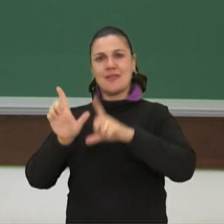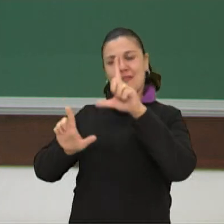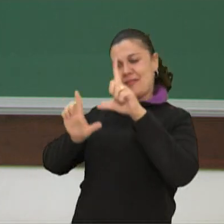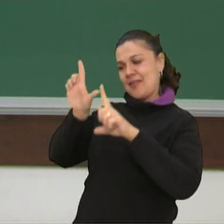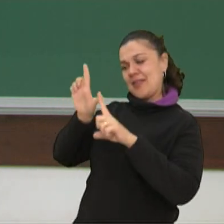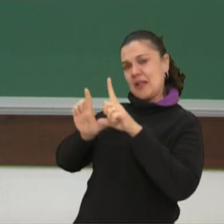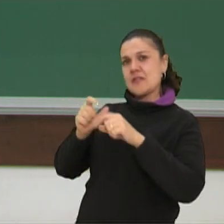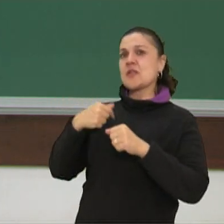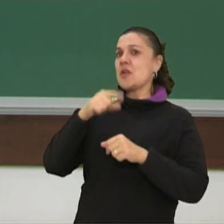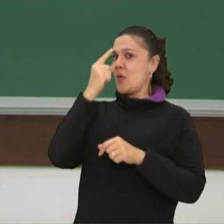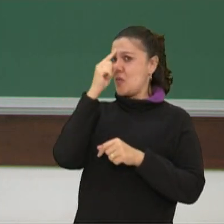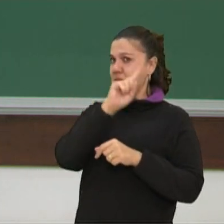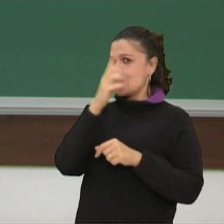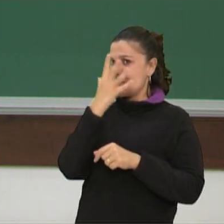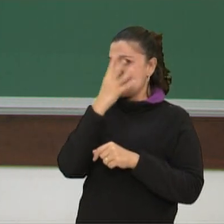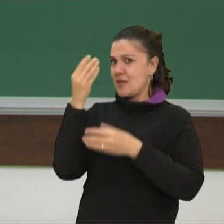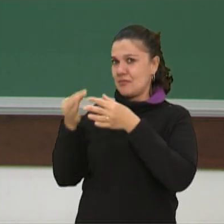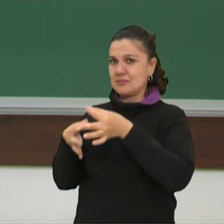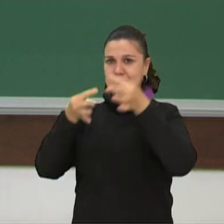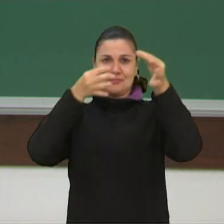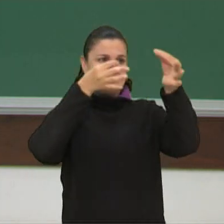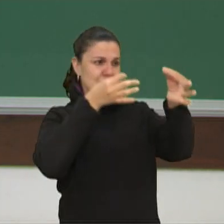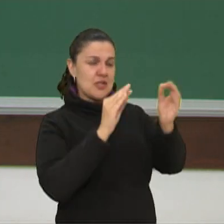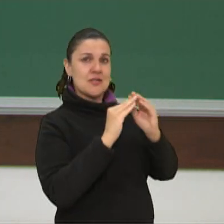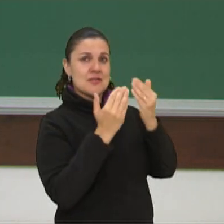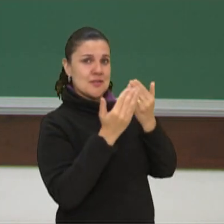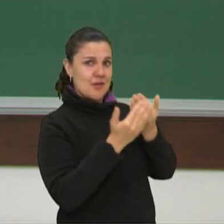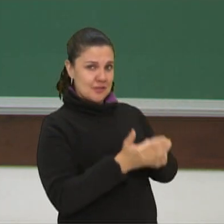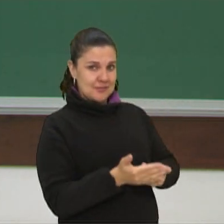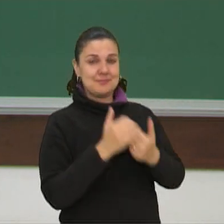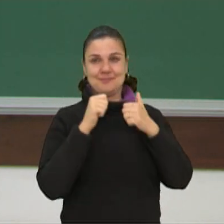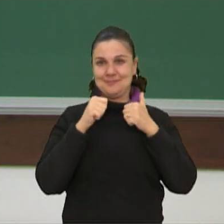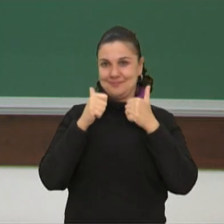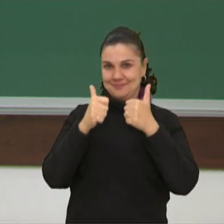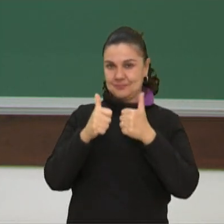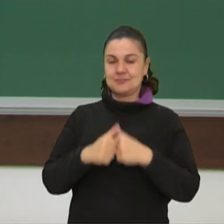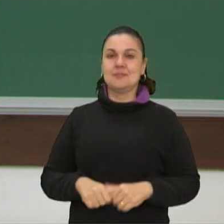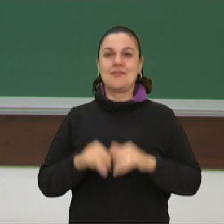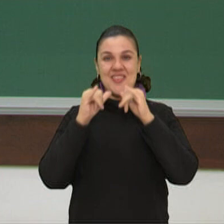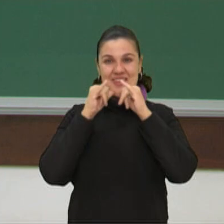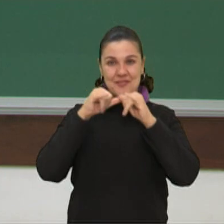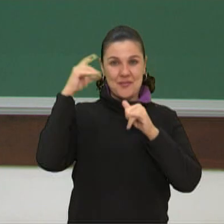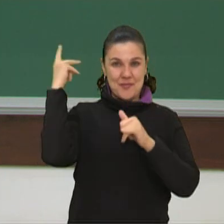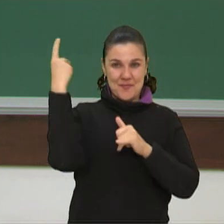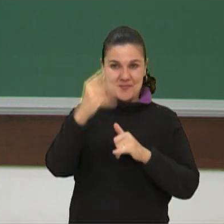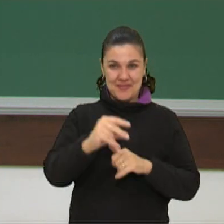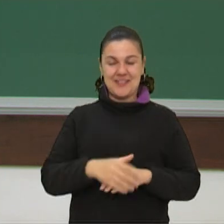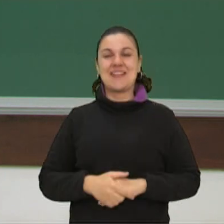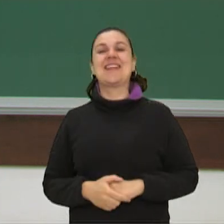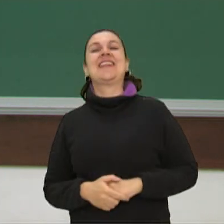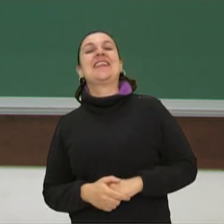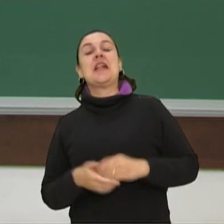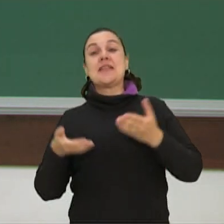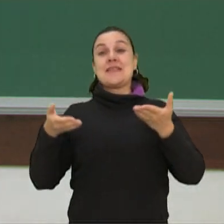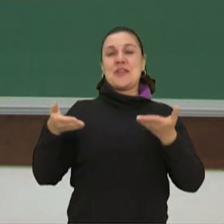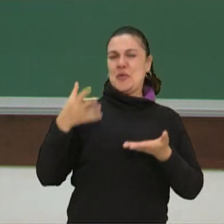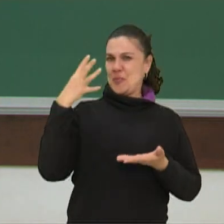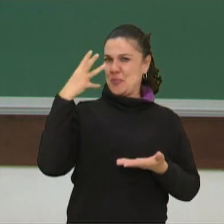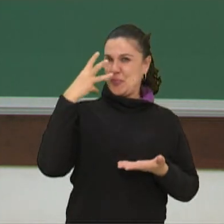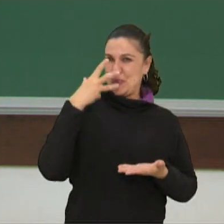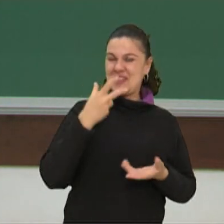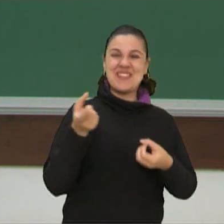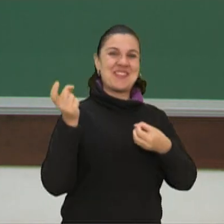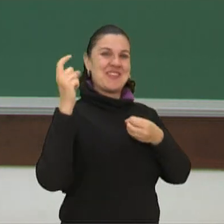pela TV, lembre-se de encaminhar as tarefas até a sua escola. Recados dados? Isso! Muito bonitinho!